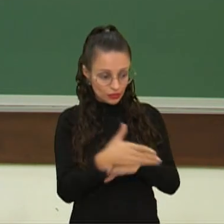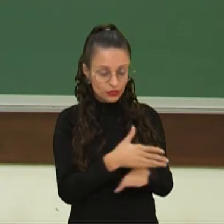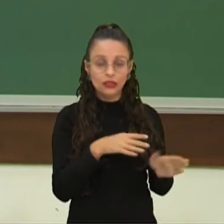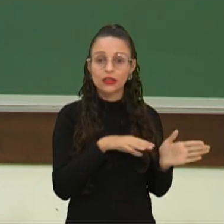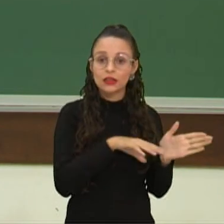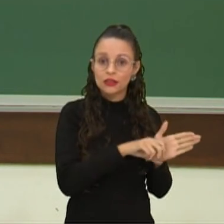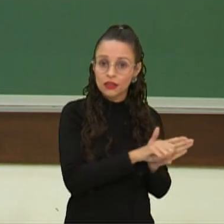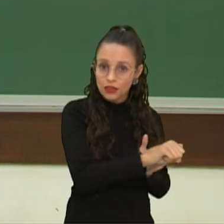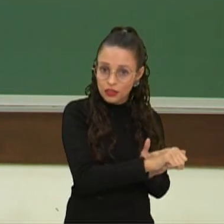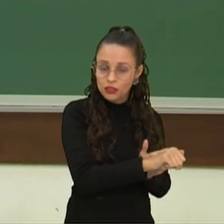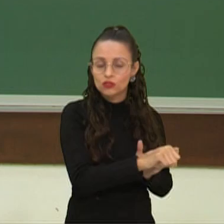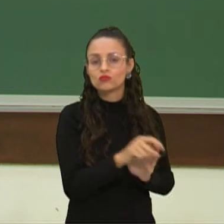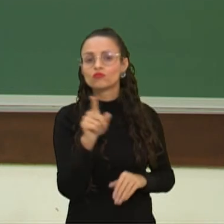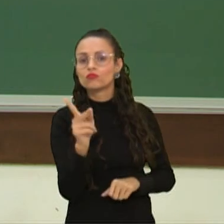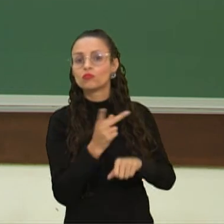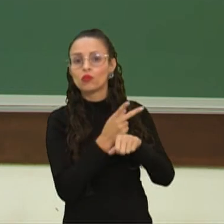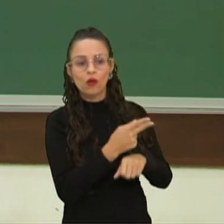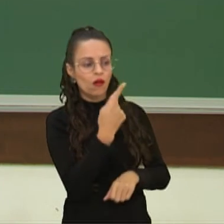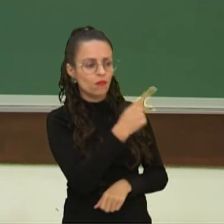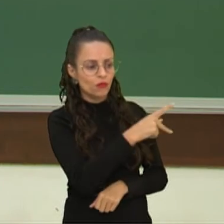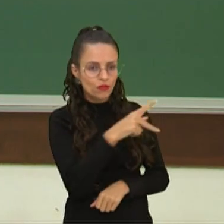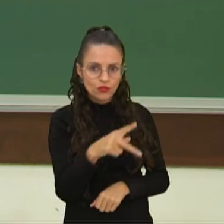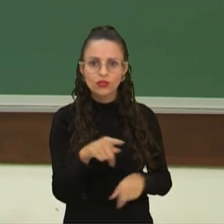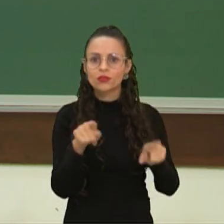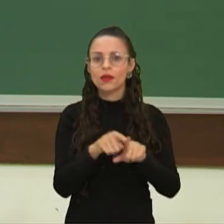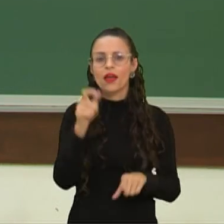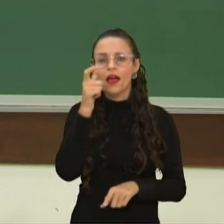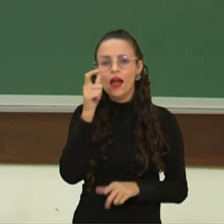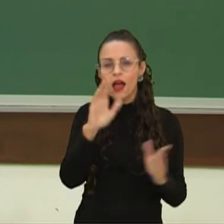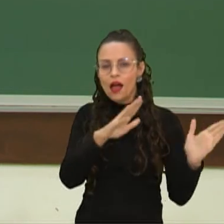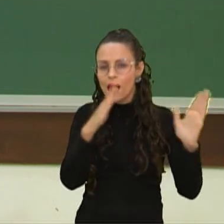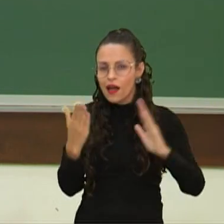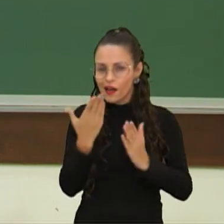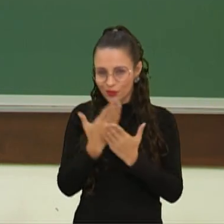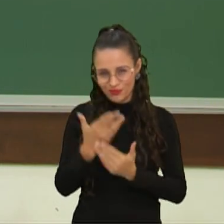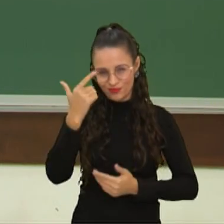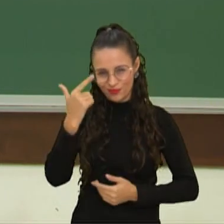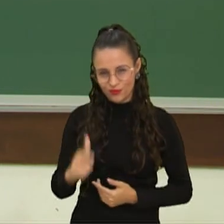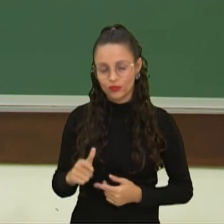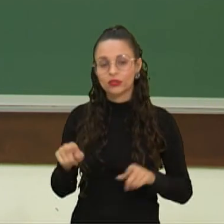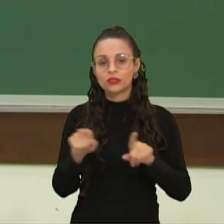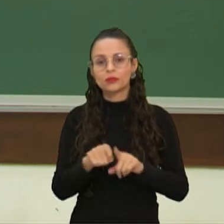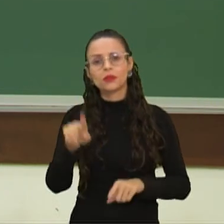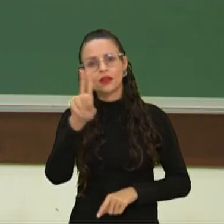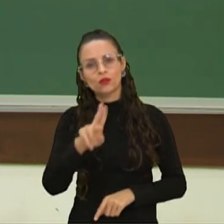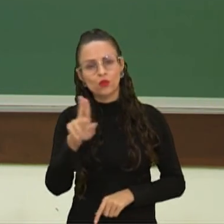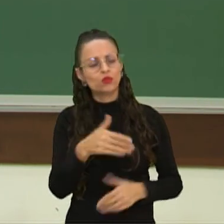plataforma, tirem as suas dúvidas, assistam a aula de novo, usem